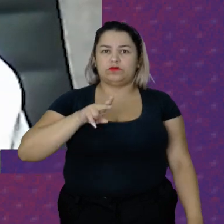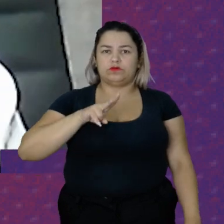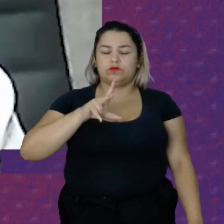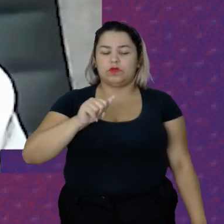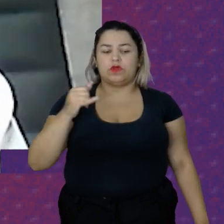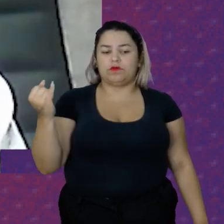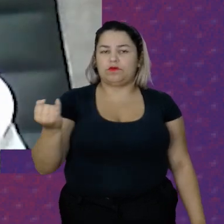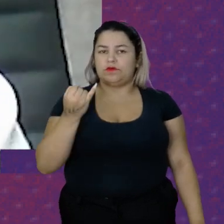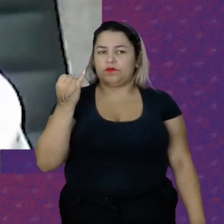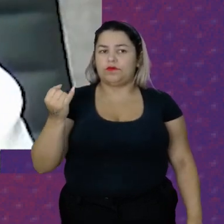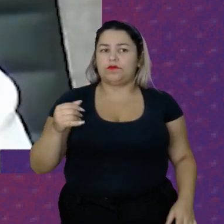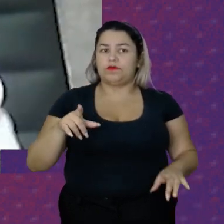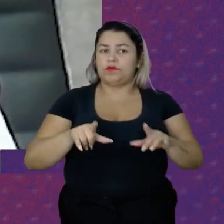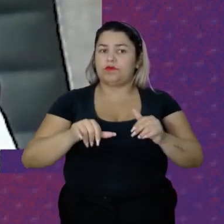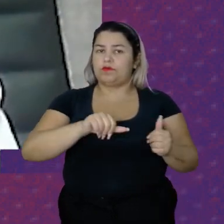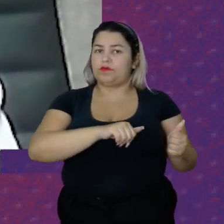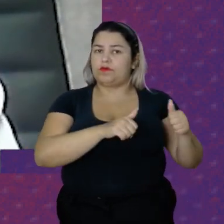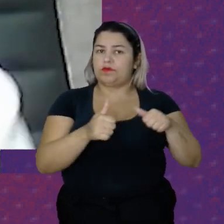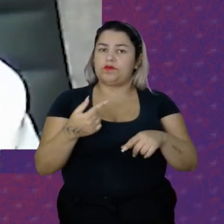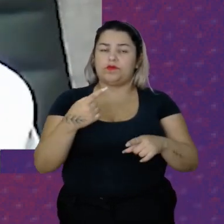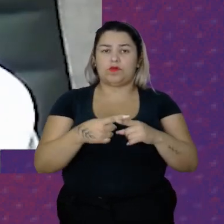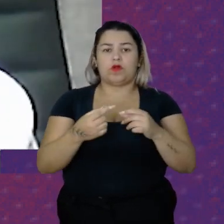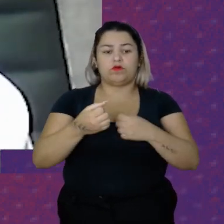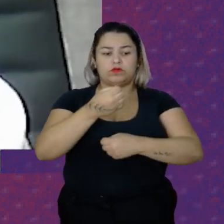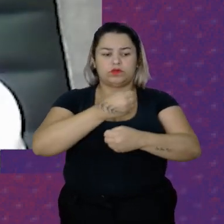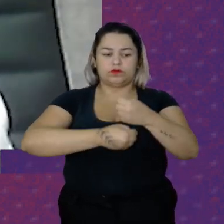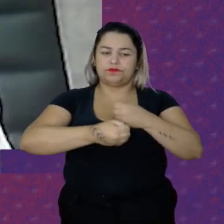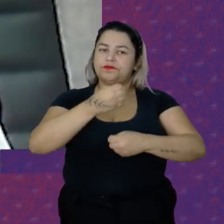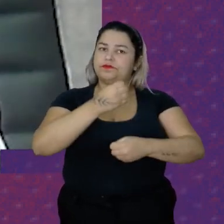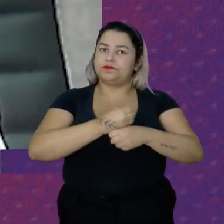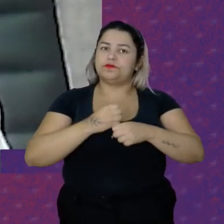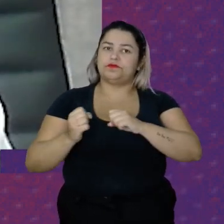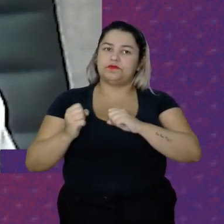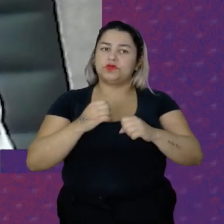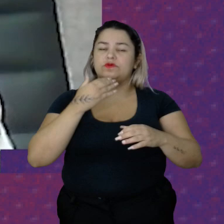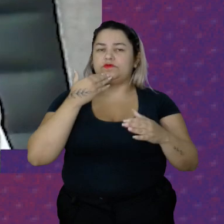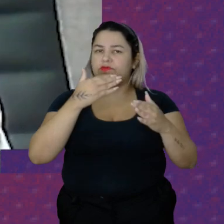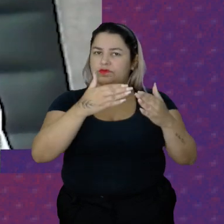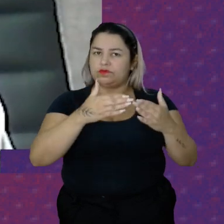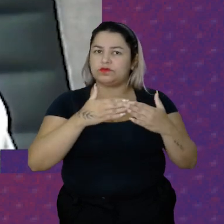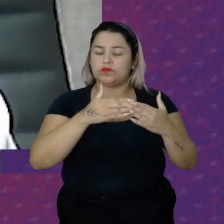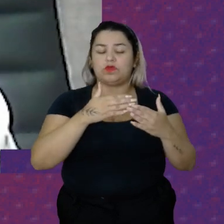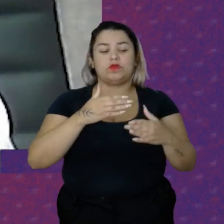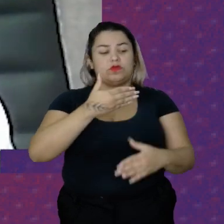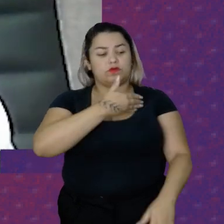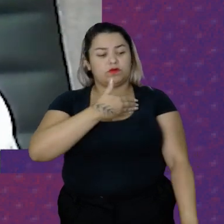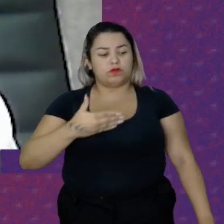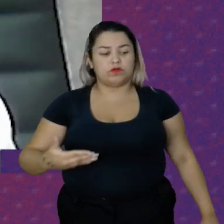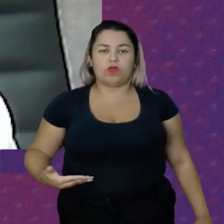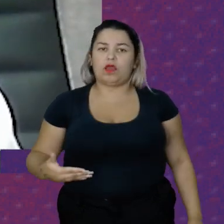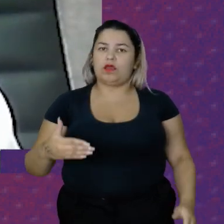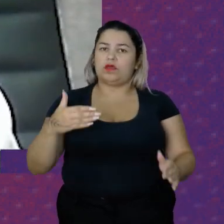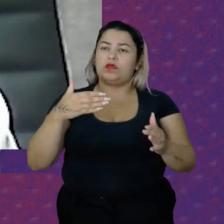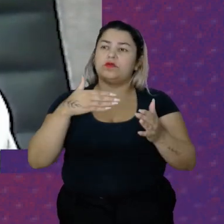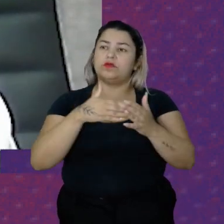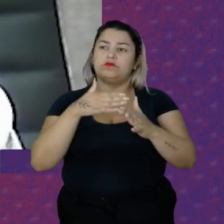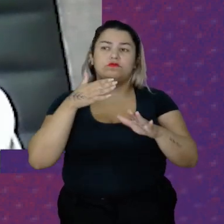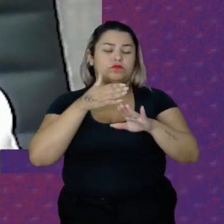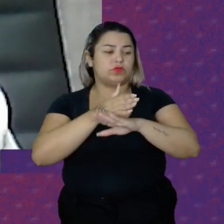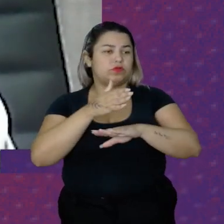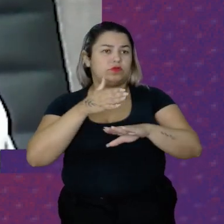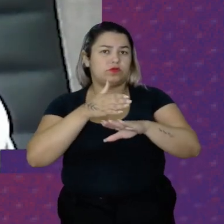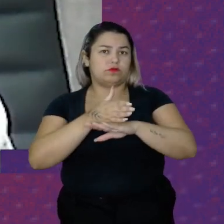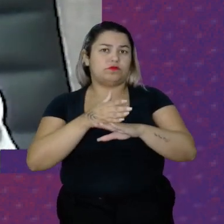que nós façamos um balanço do que conquistamos lá atrás, para que a gente possa solicitar deste governo atual que entra, que não só